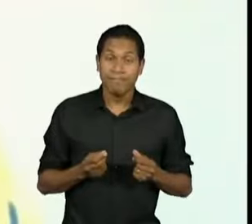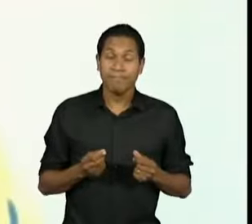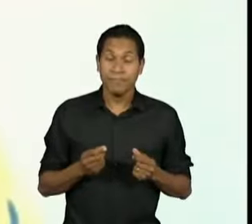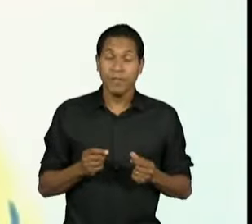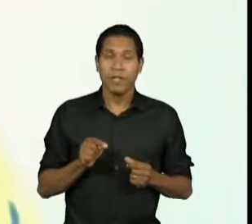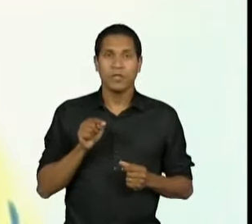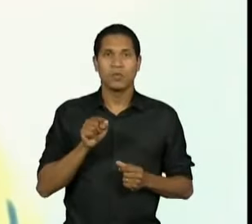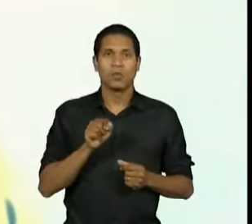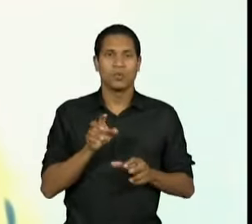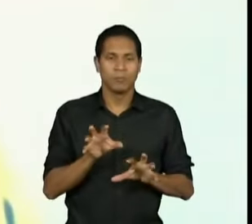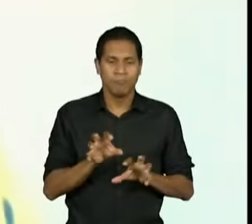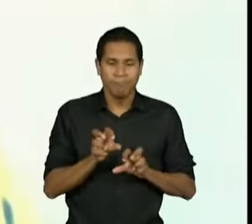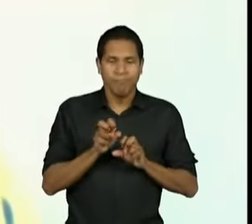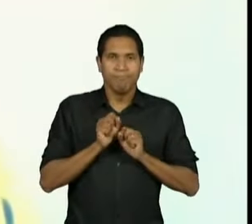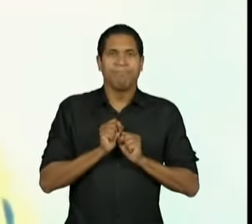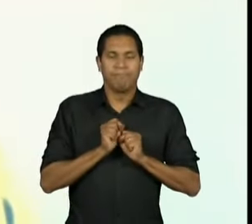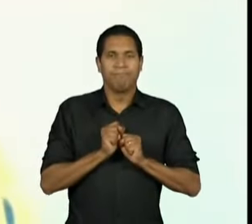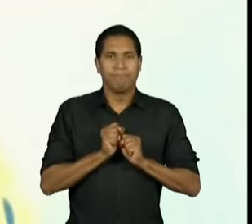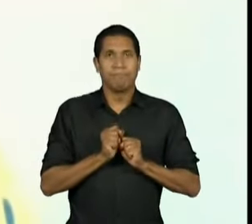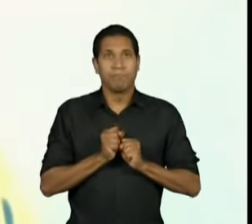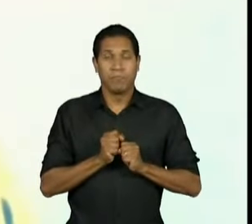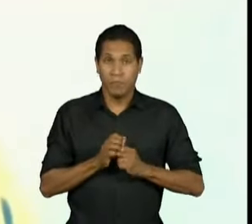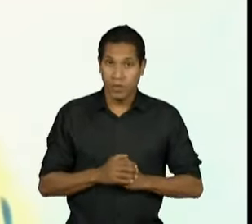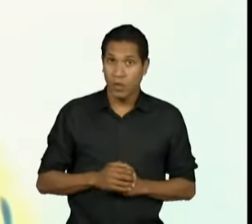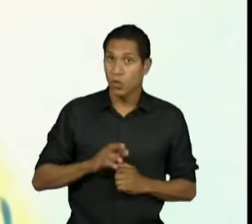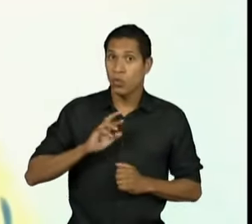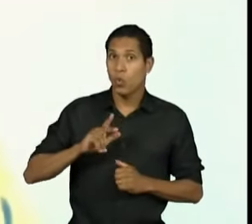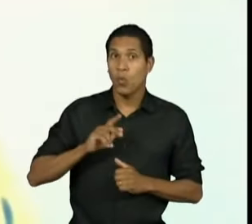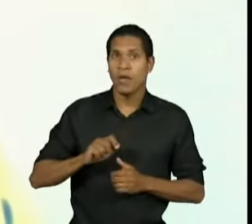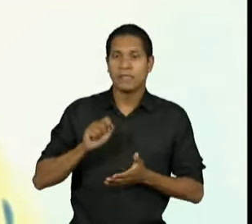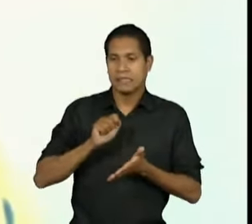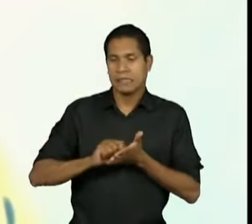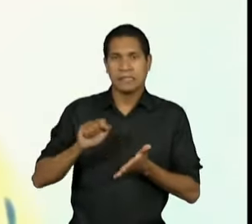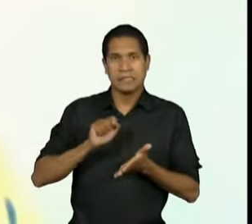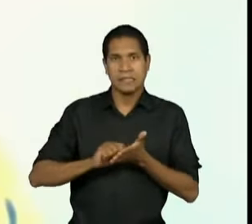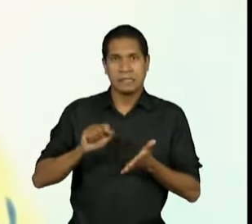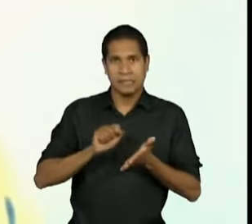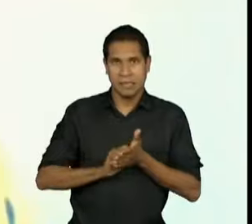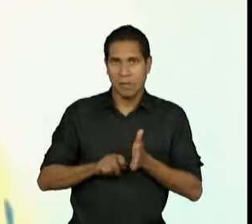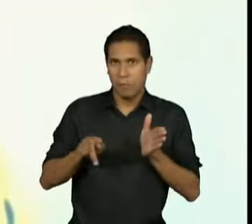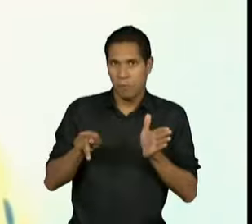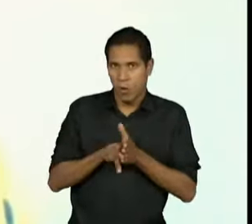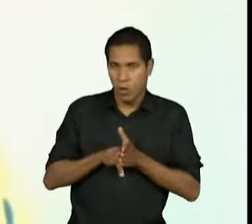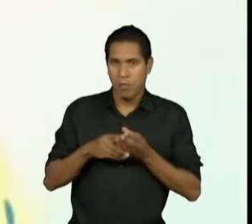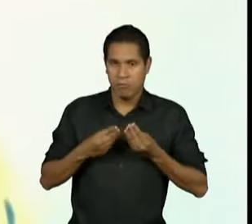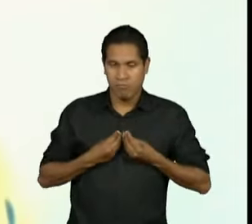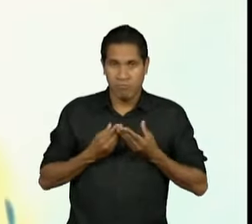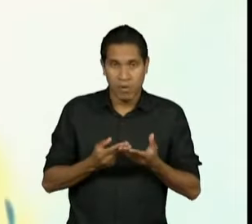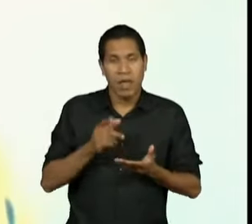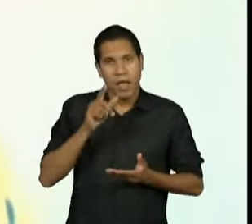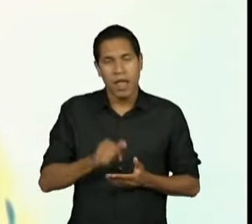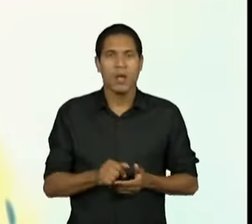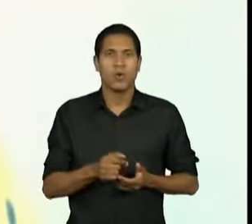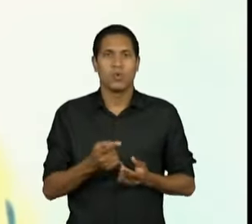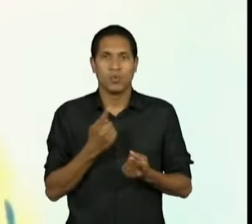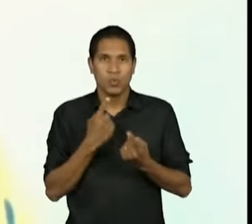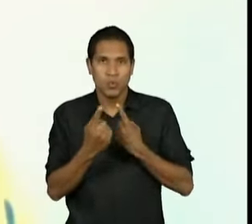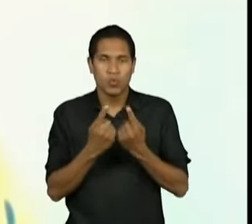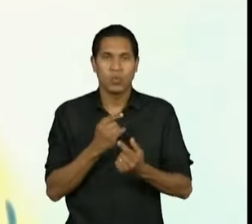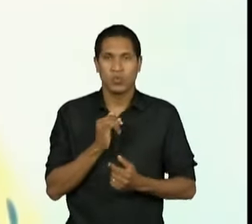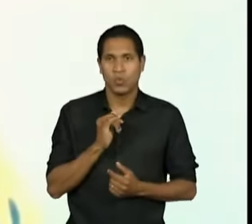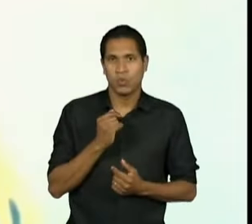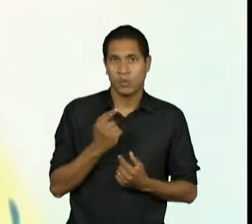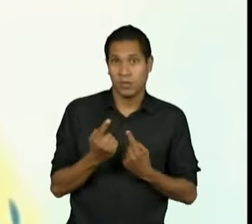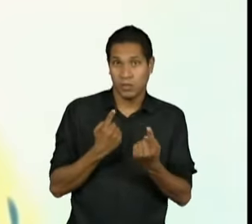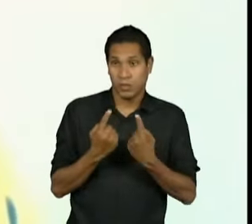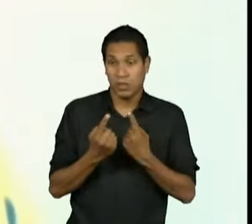tem. A escrevivência ela não é só uma escrita de si, apesar de ser um diário, de ser em primeira